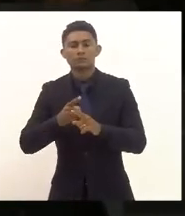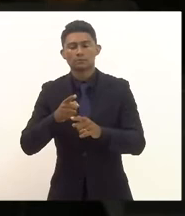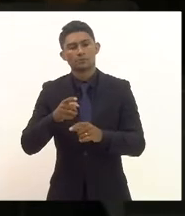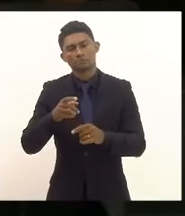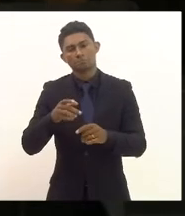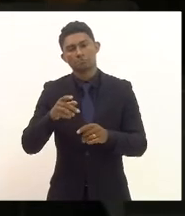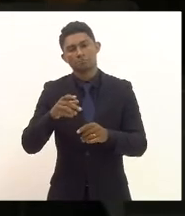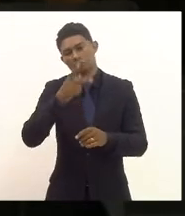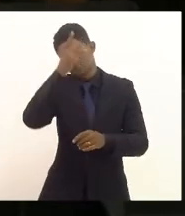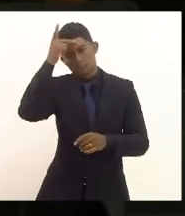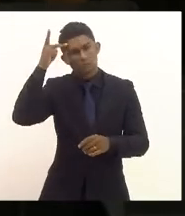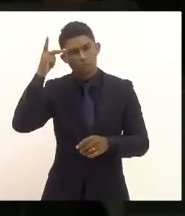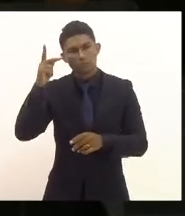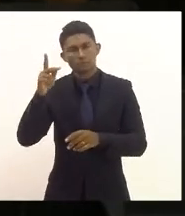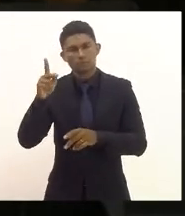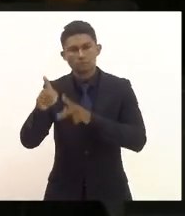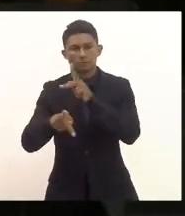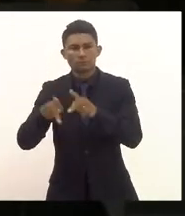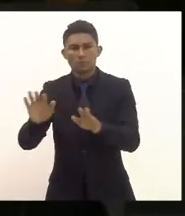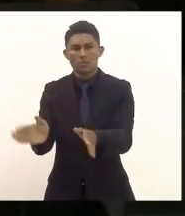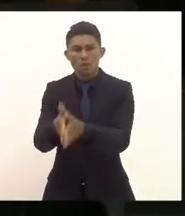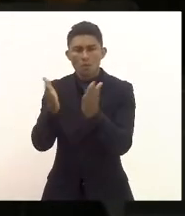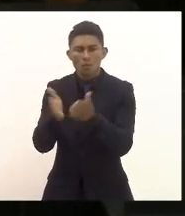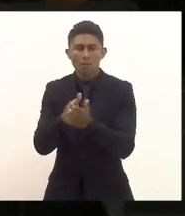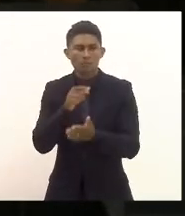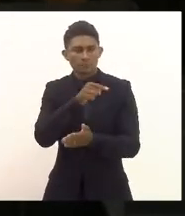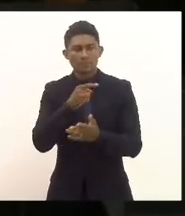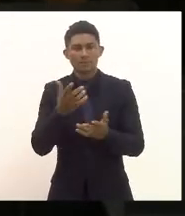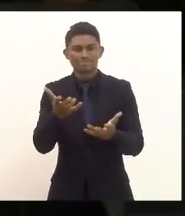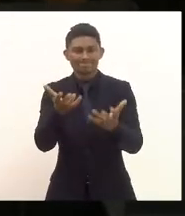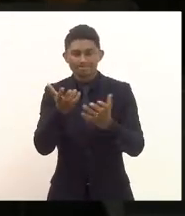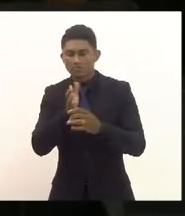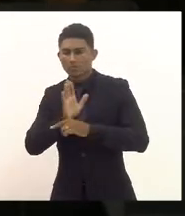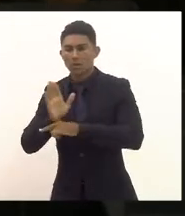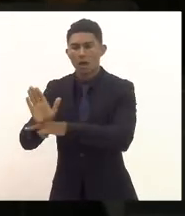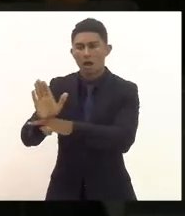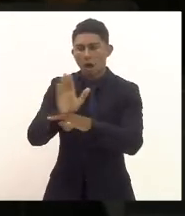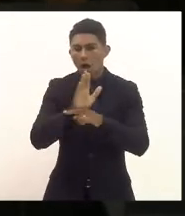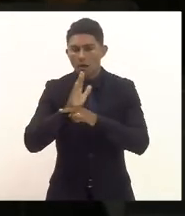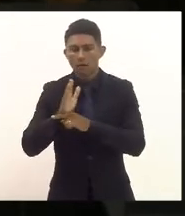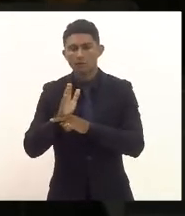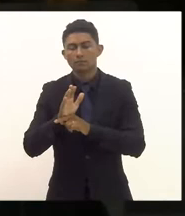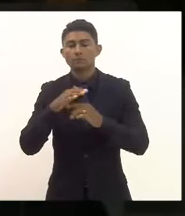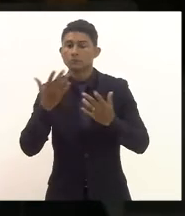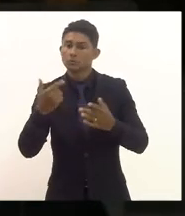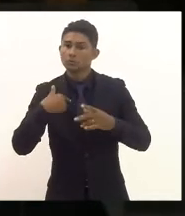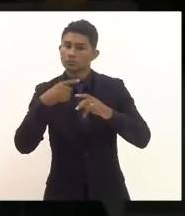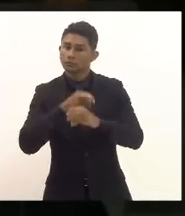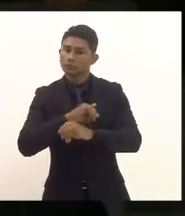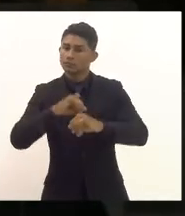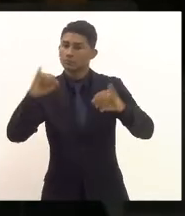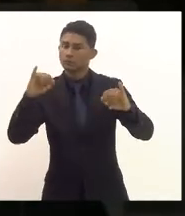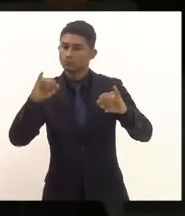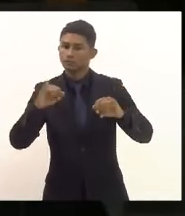hipossuficientes não queria Então chamar a atenção